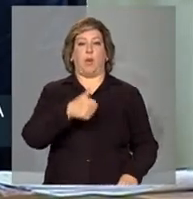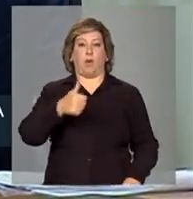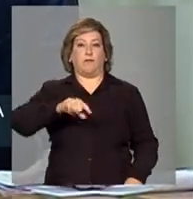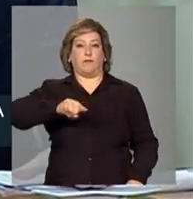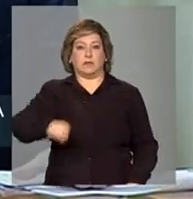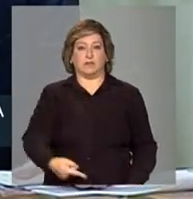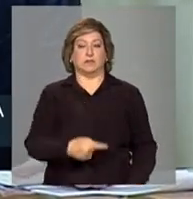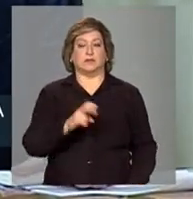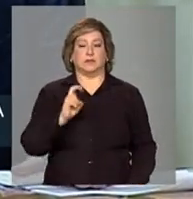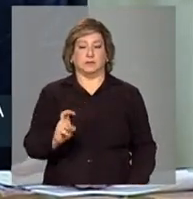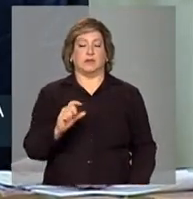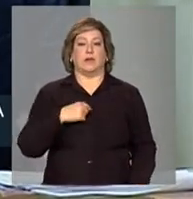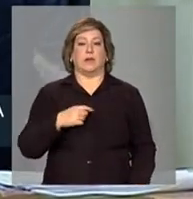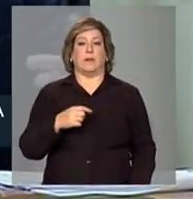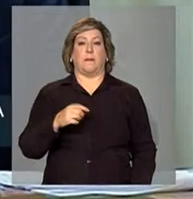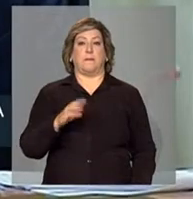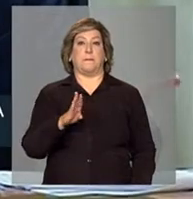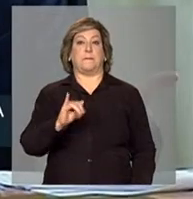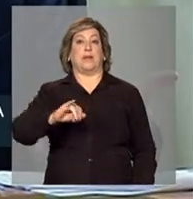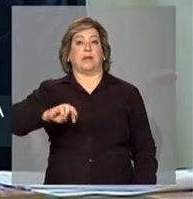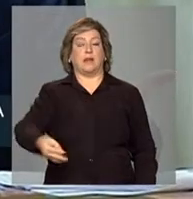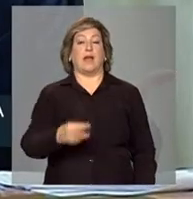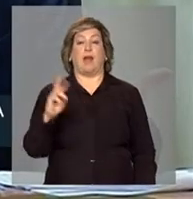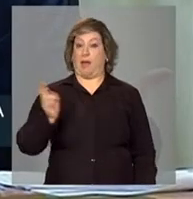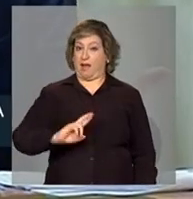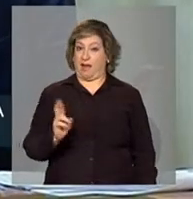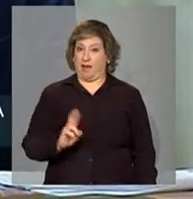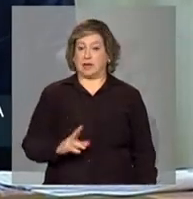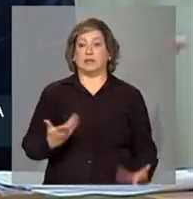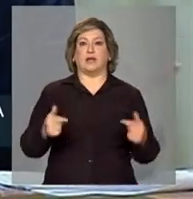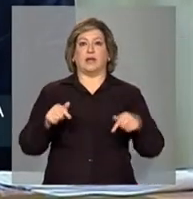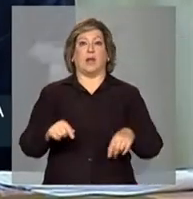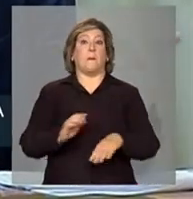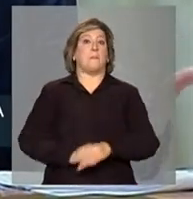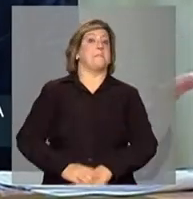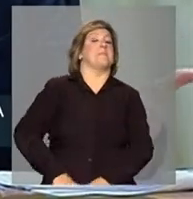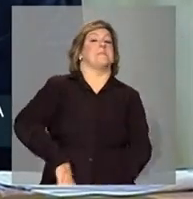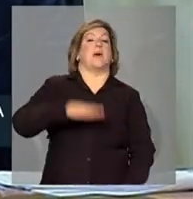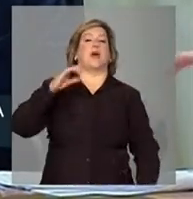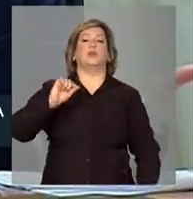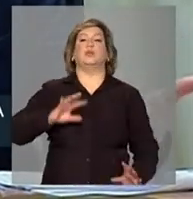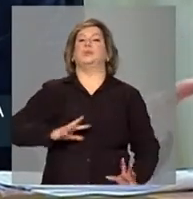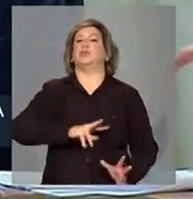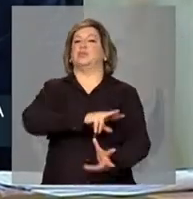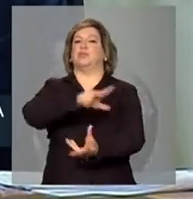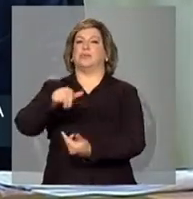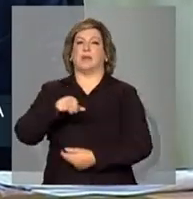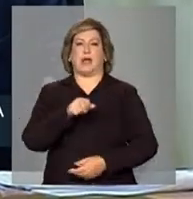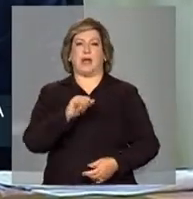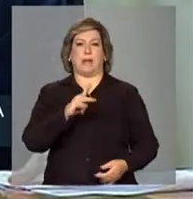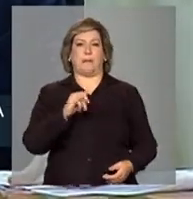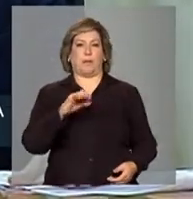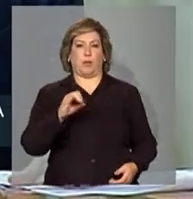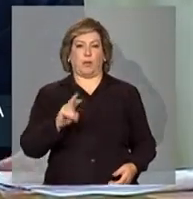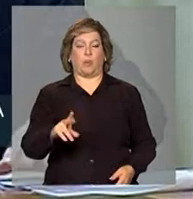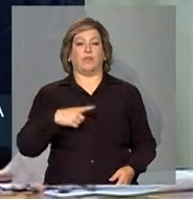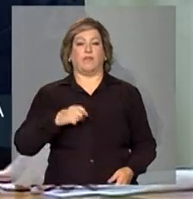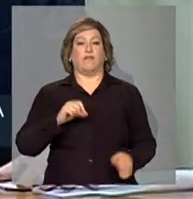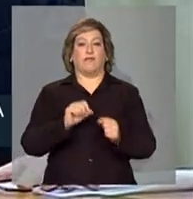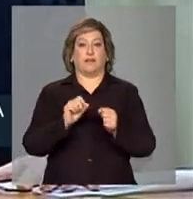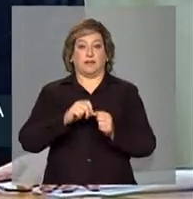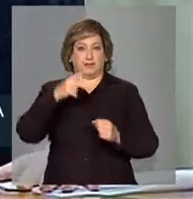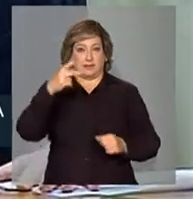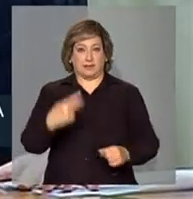11,5 bilhões de reais são o Esse é uma hora e pior do mundo realizado em